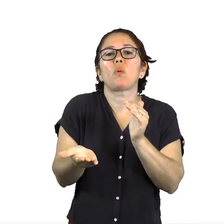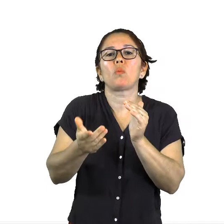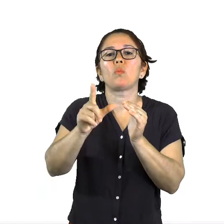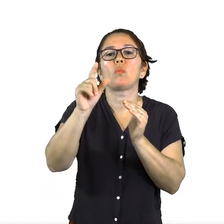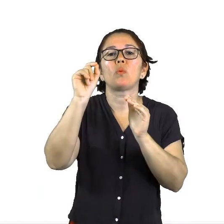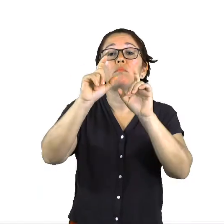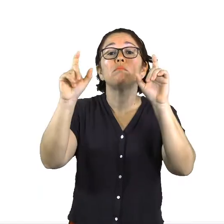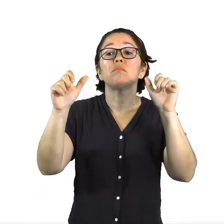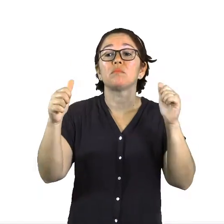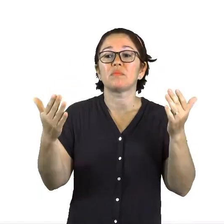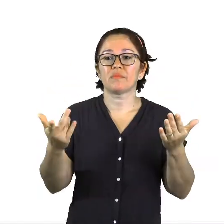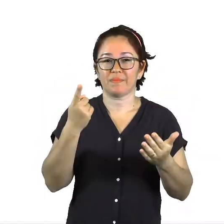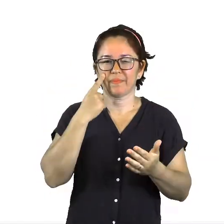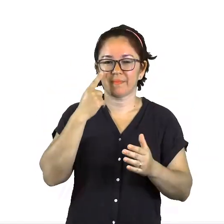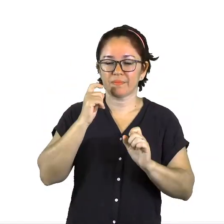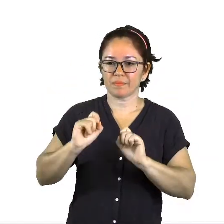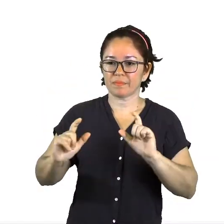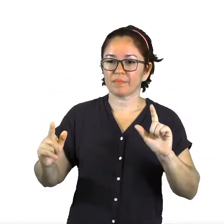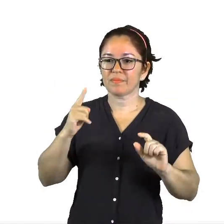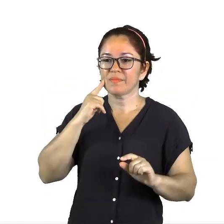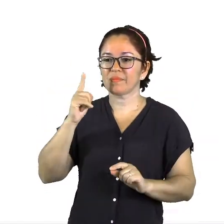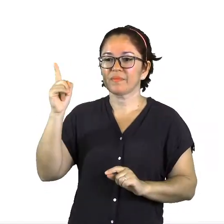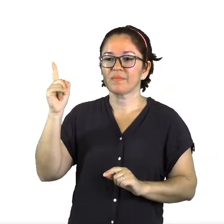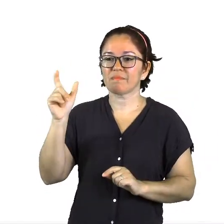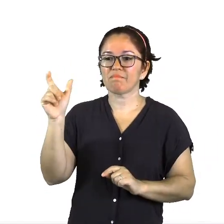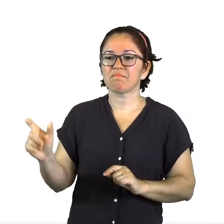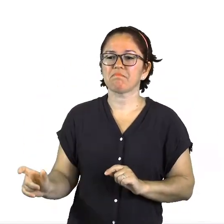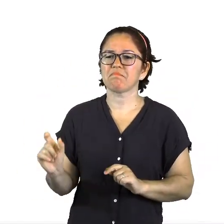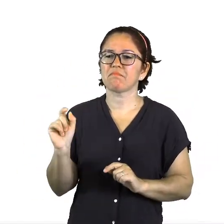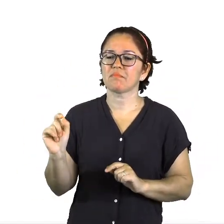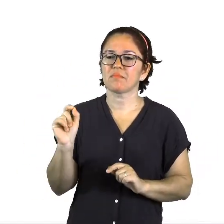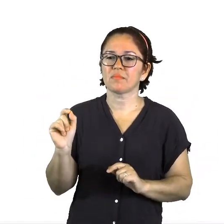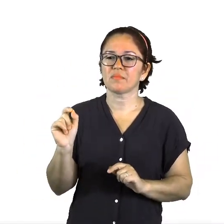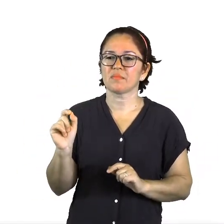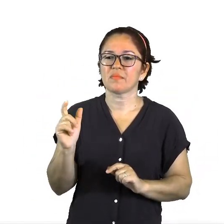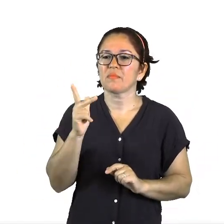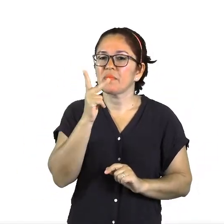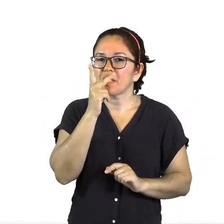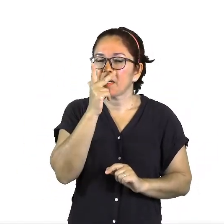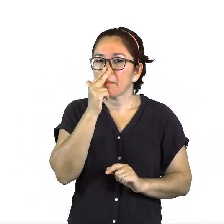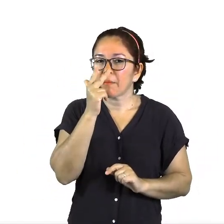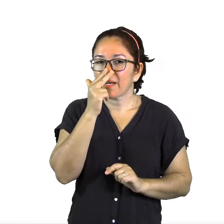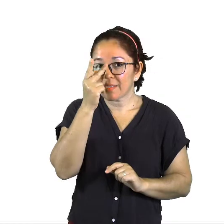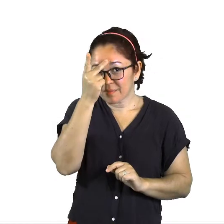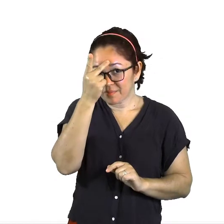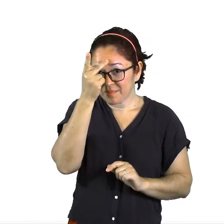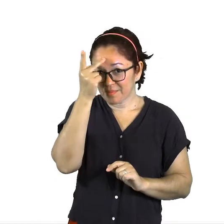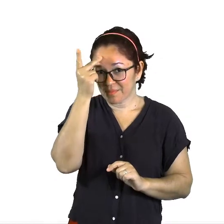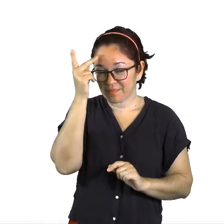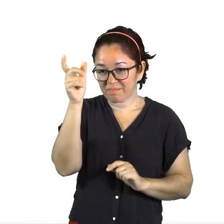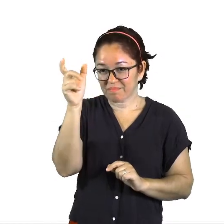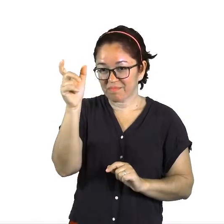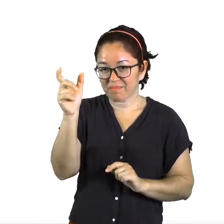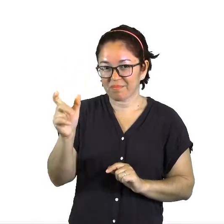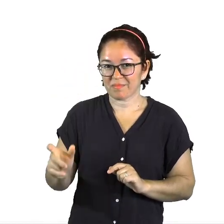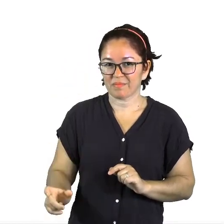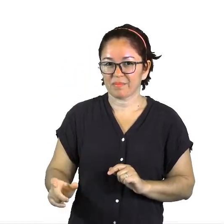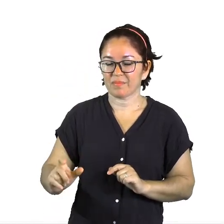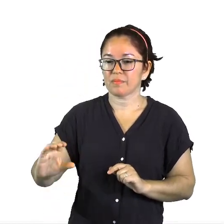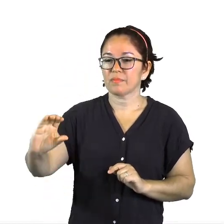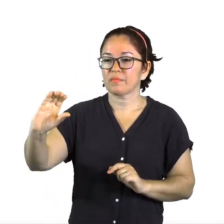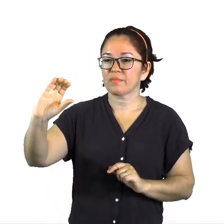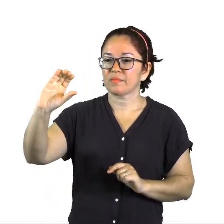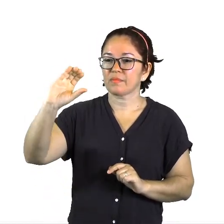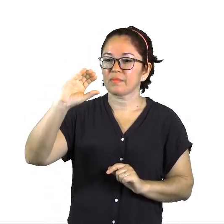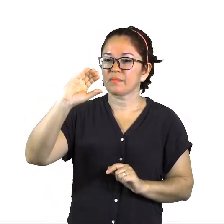Então, o que vocês veem? Vocês veem a figura, né, parecida de uma pessoa com